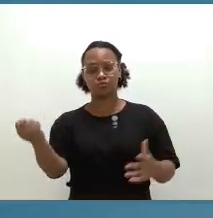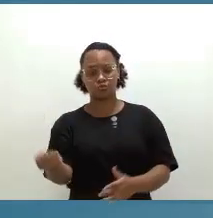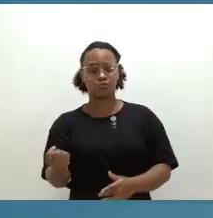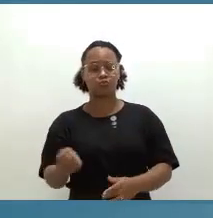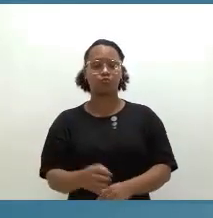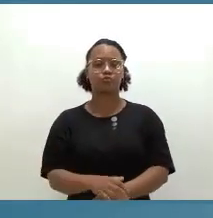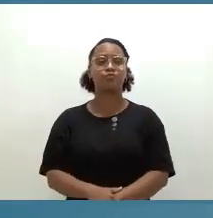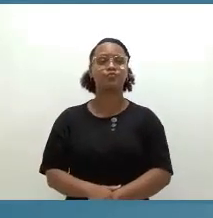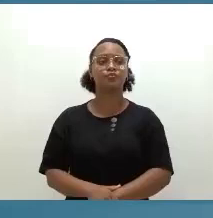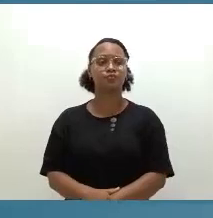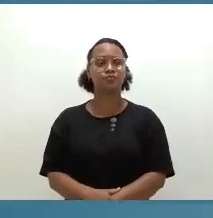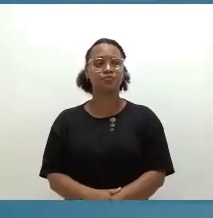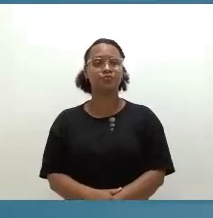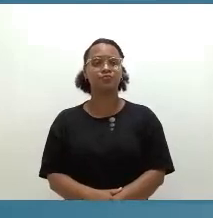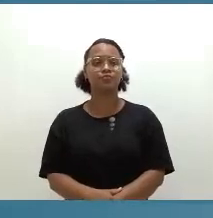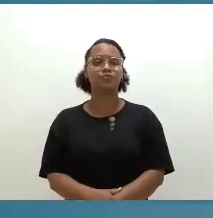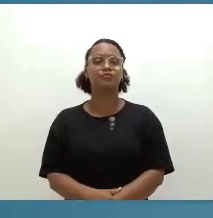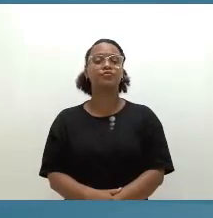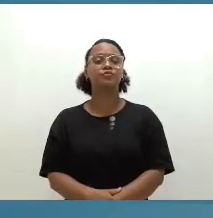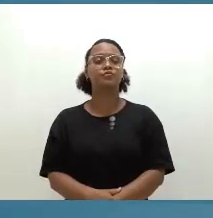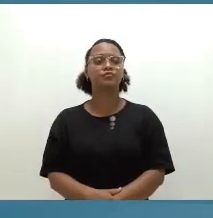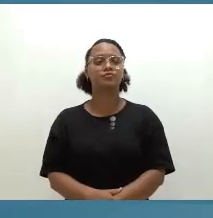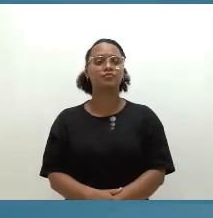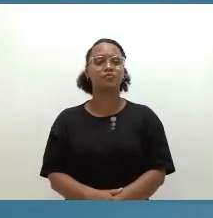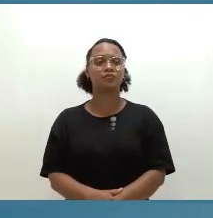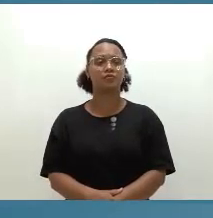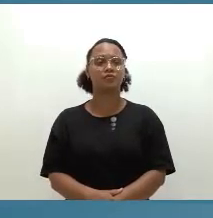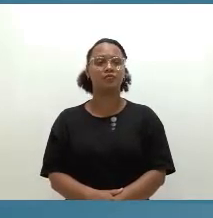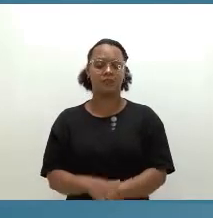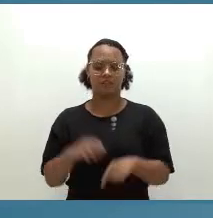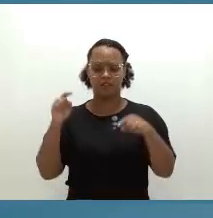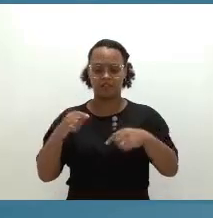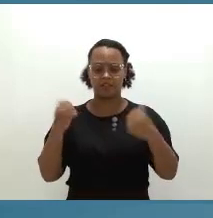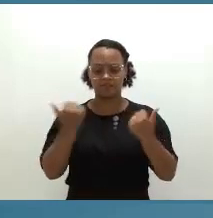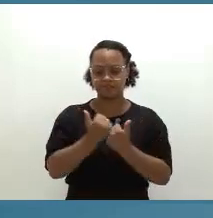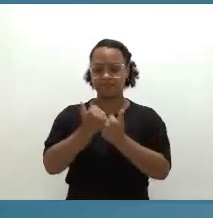Moura. Estamos aqui sempre para ajudar.